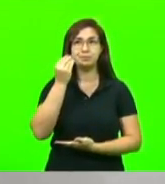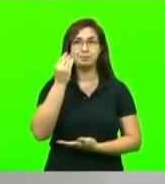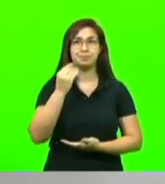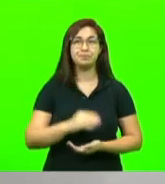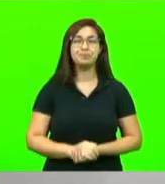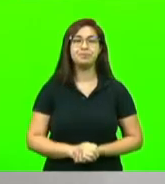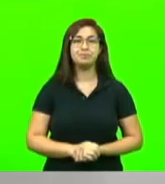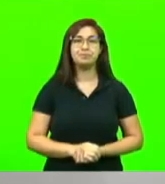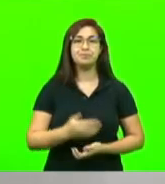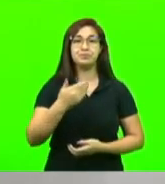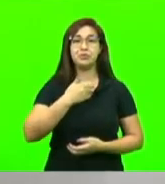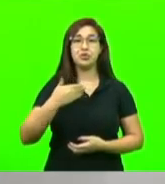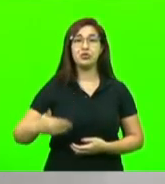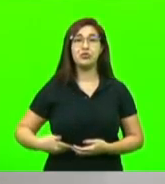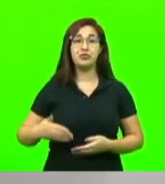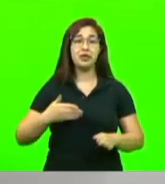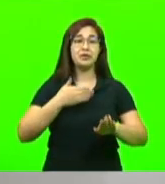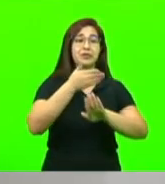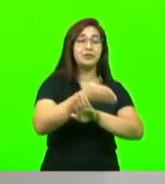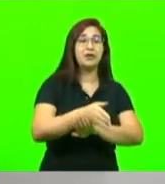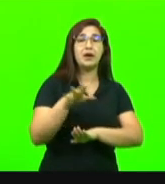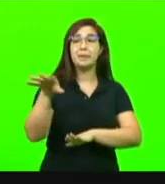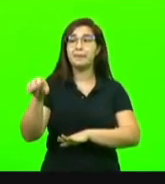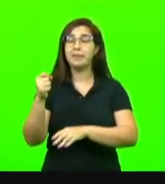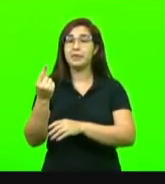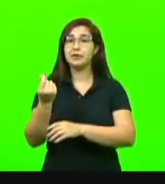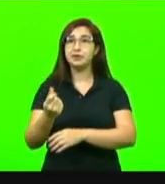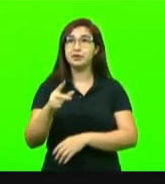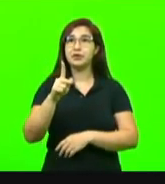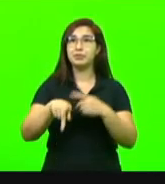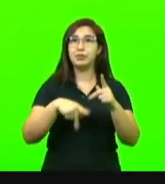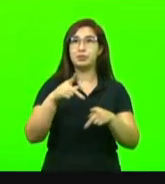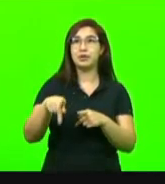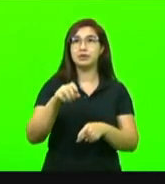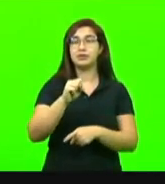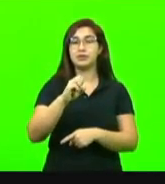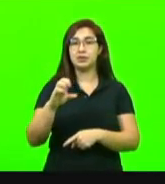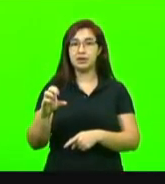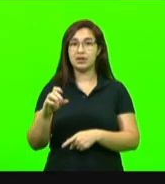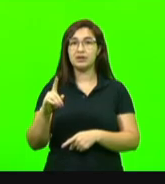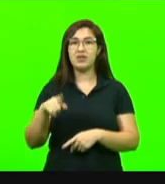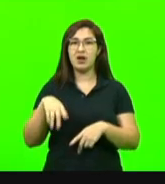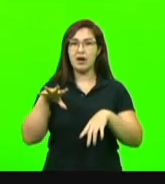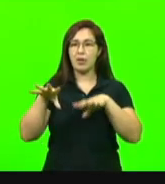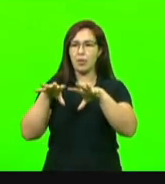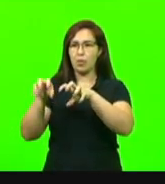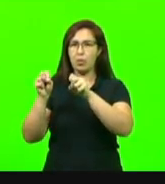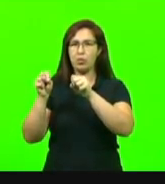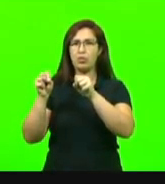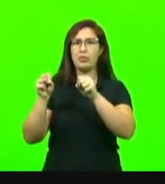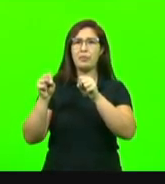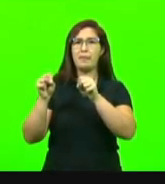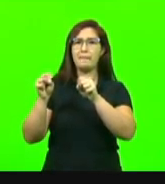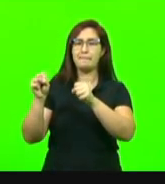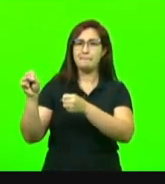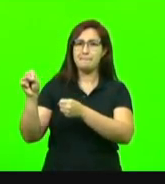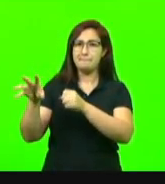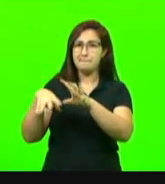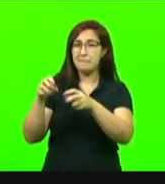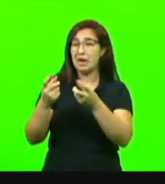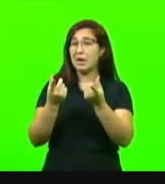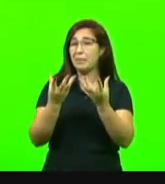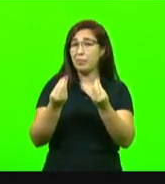ali, pega o dinheiro do catarinense, que é o governo mais voraz em termos de arrecadação que a gente já teve.